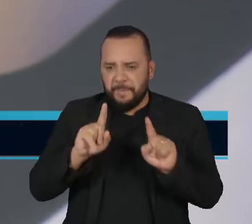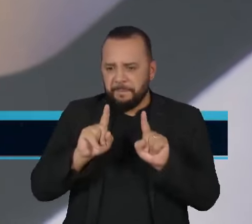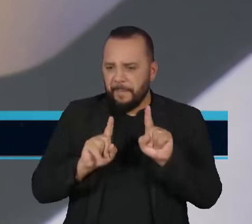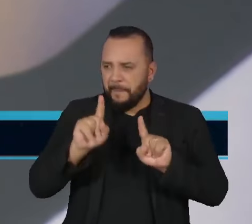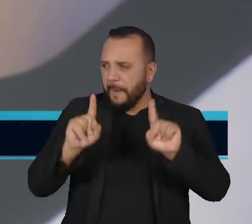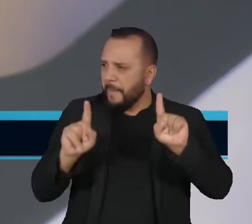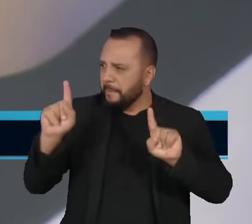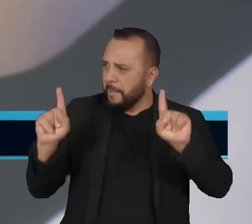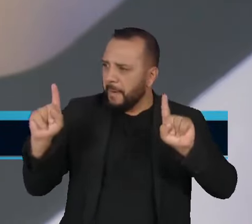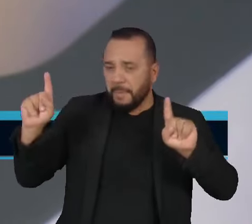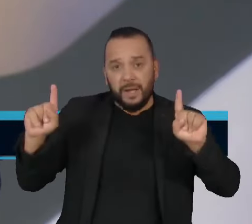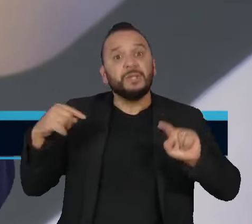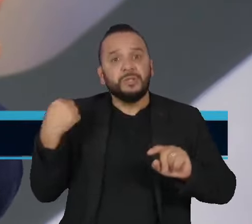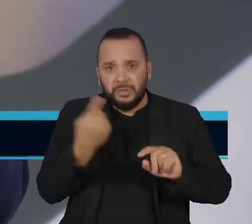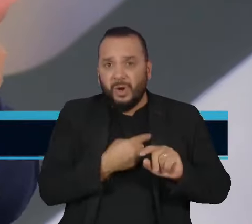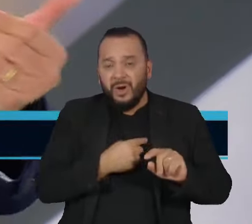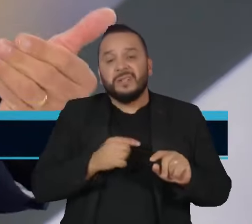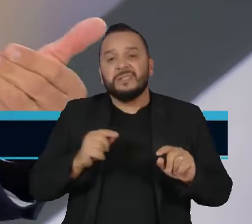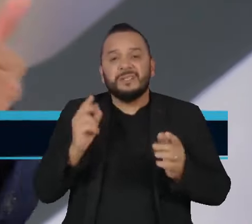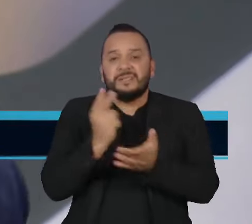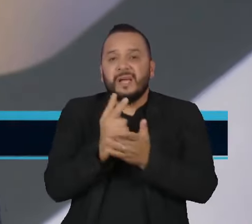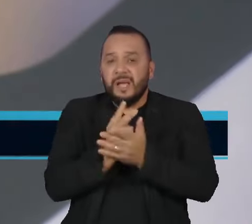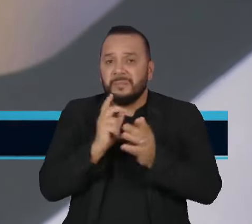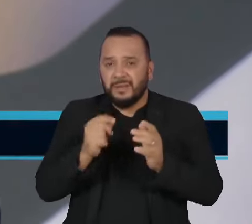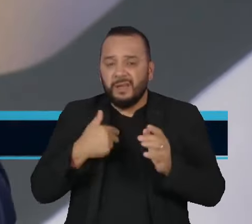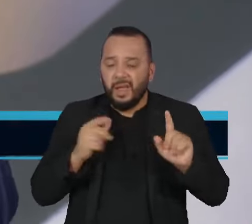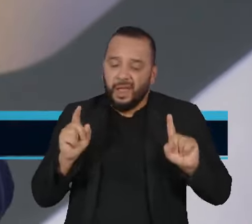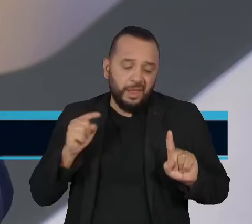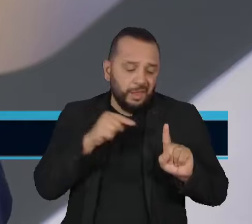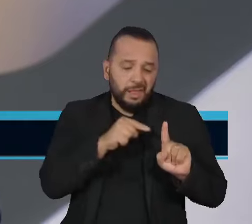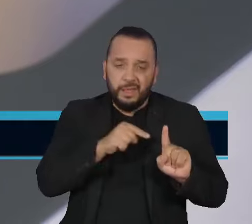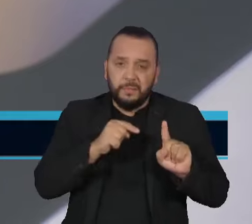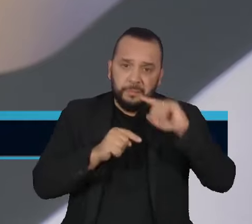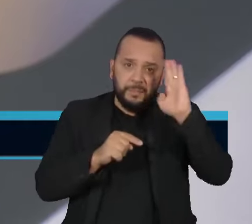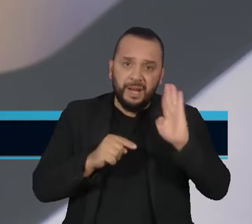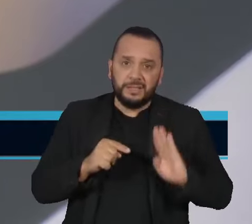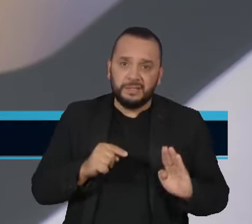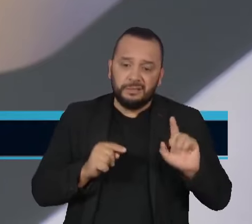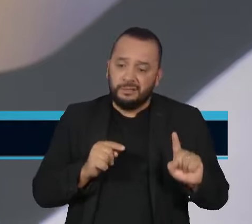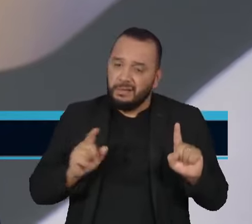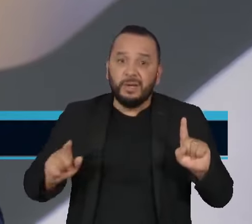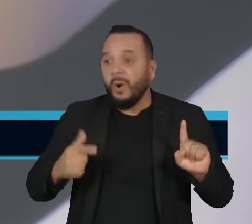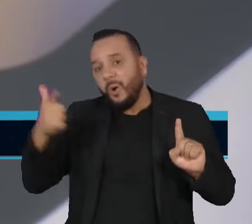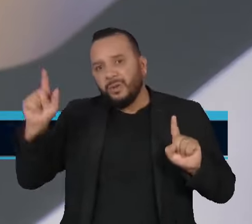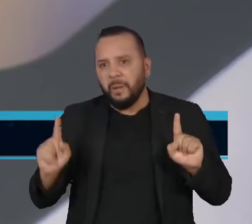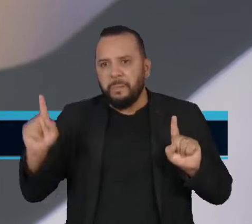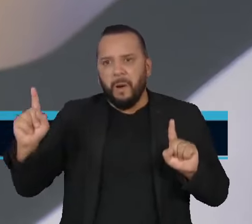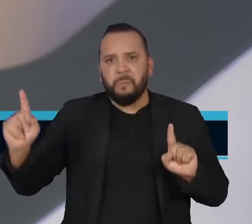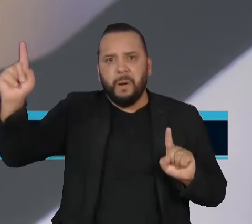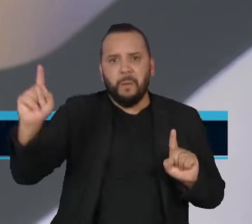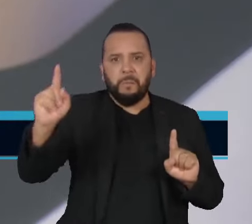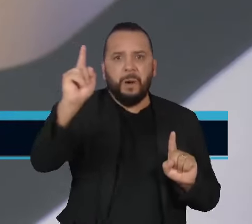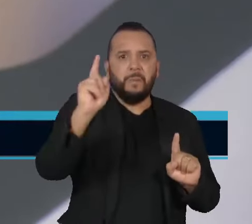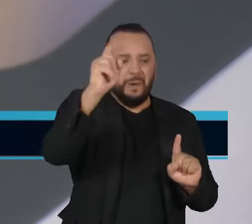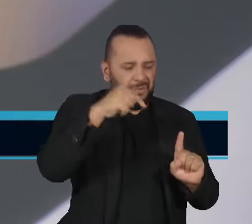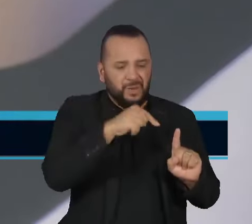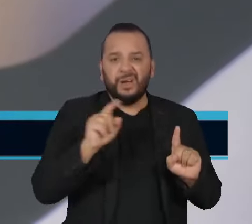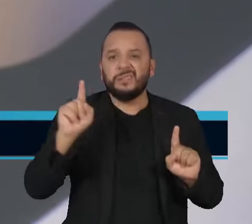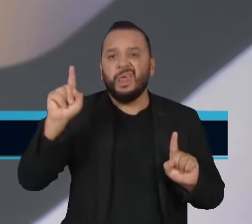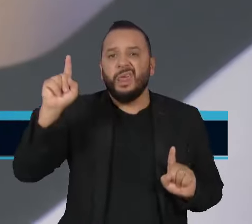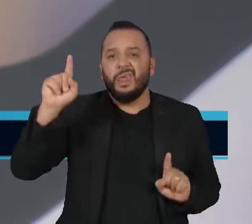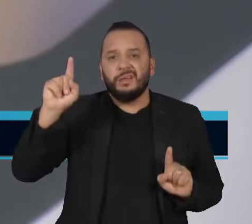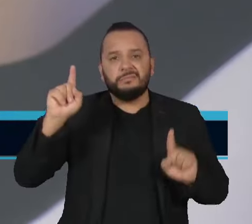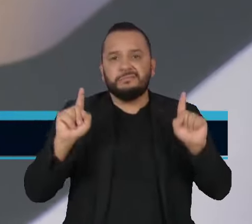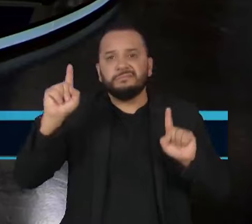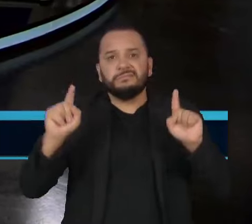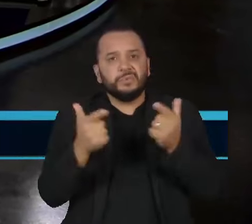gente precisa aumentar a competitividade daí a importância do investimento acho uma medida na direção correta agora Vila Esse é